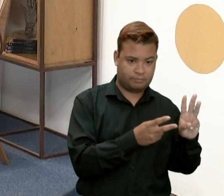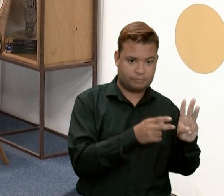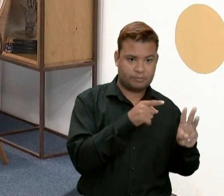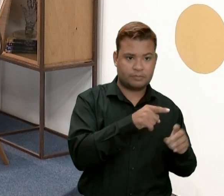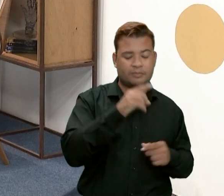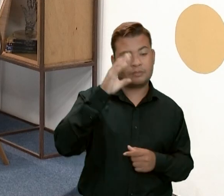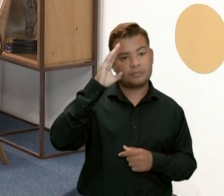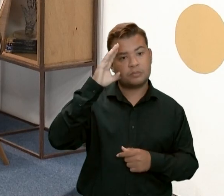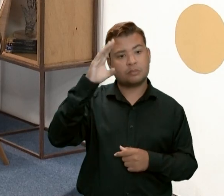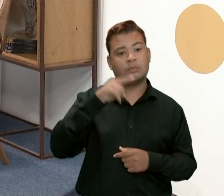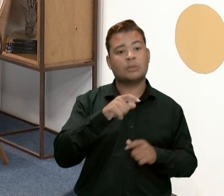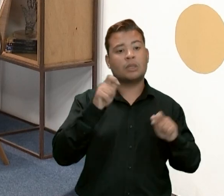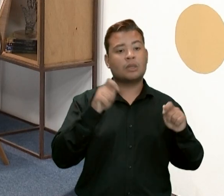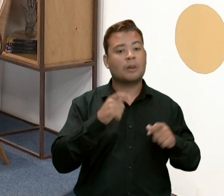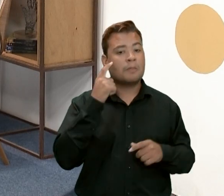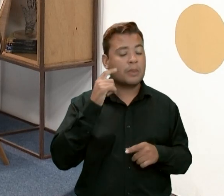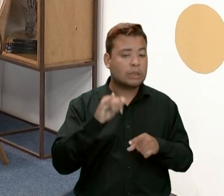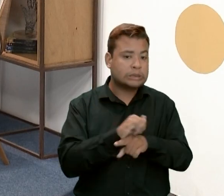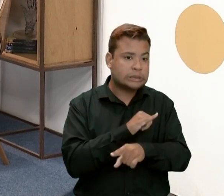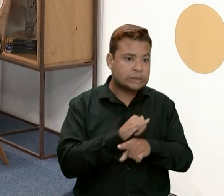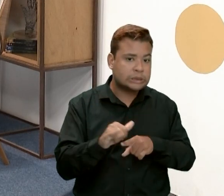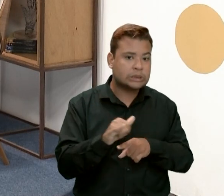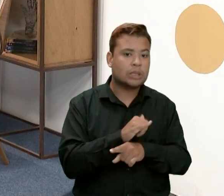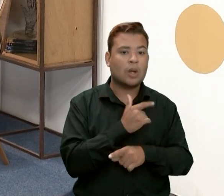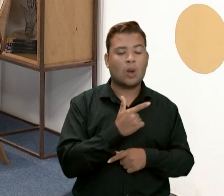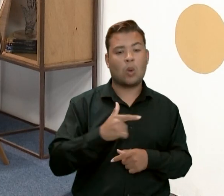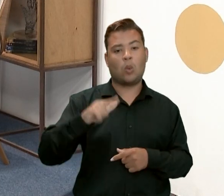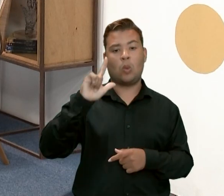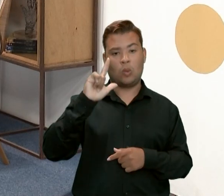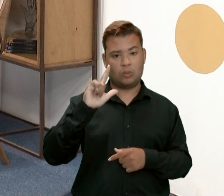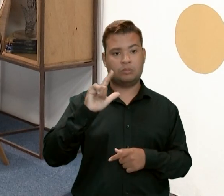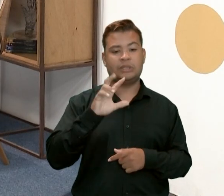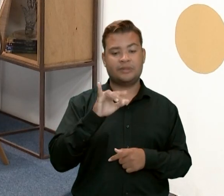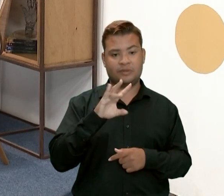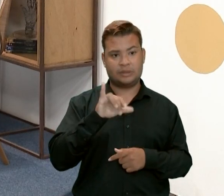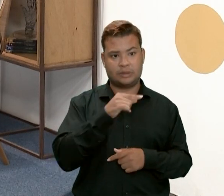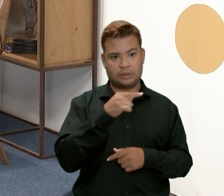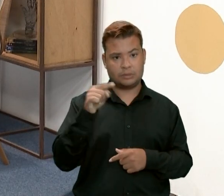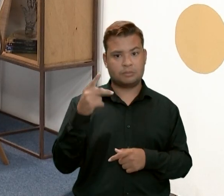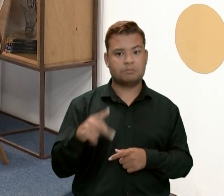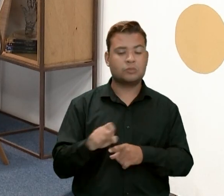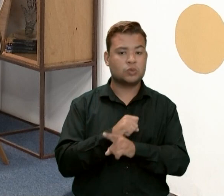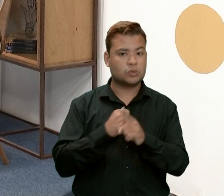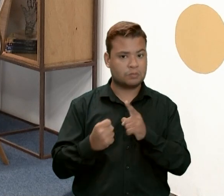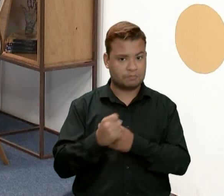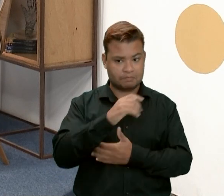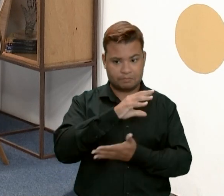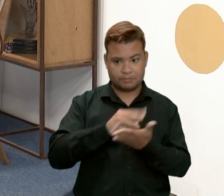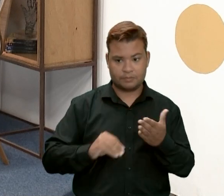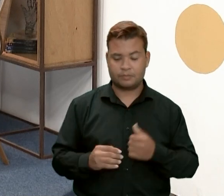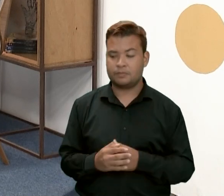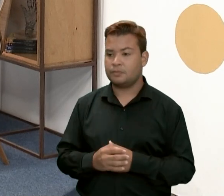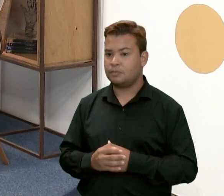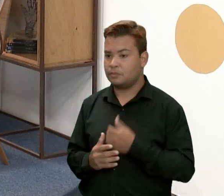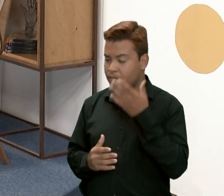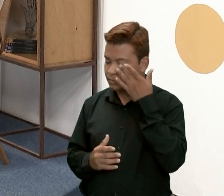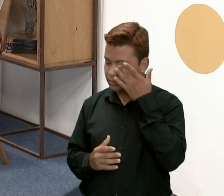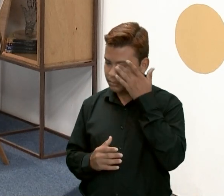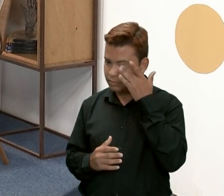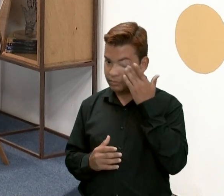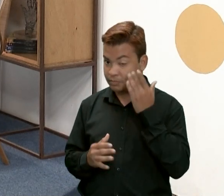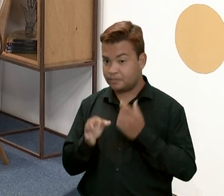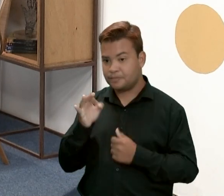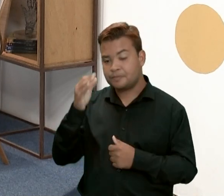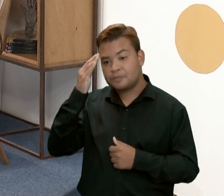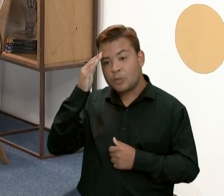pensar essas alternativas civilizatórias para a nossa sociedade. Certo, obrigada, Wilson. Antes da gente continuar